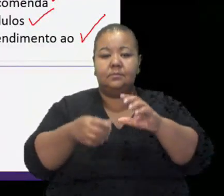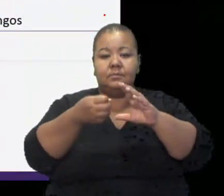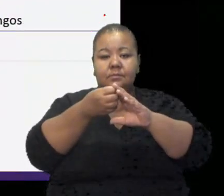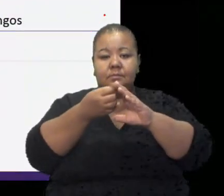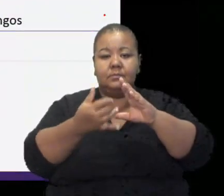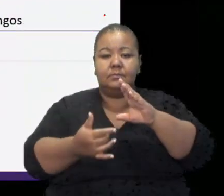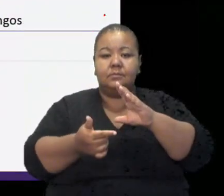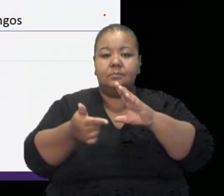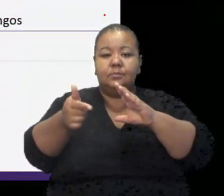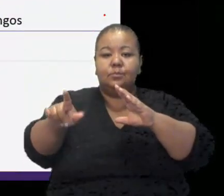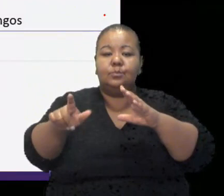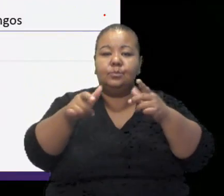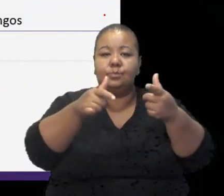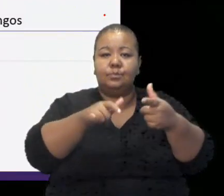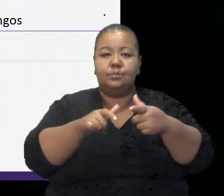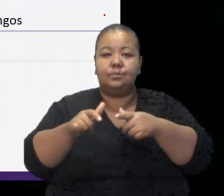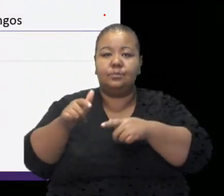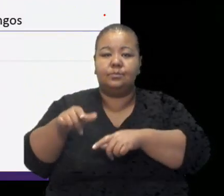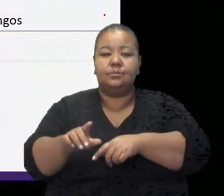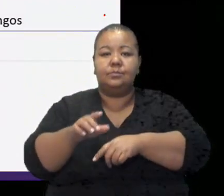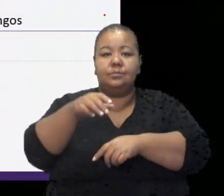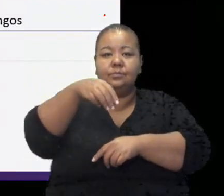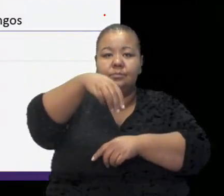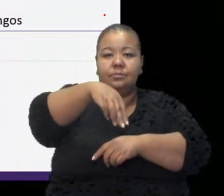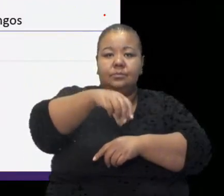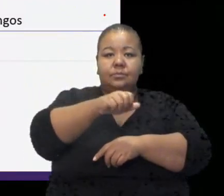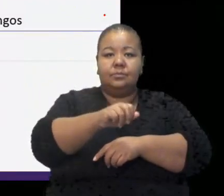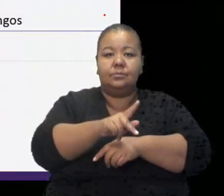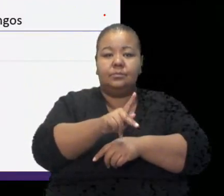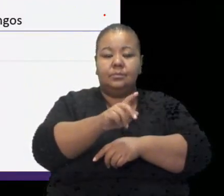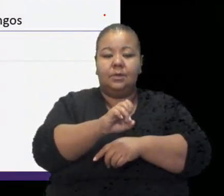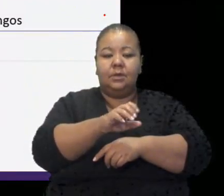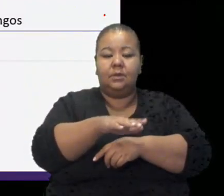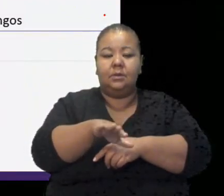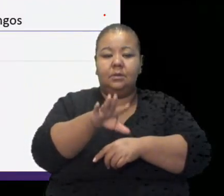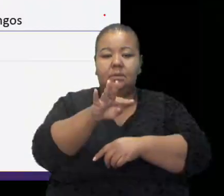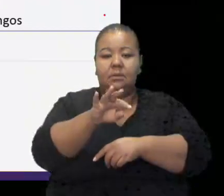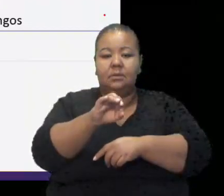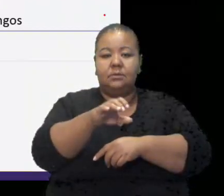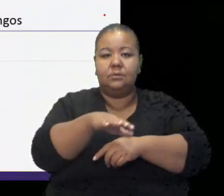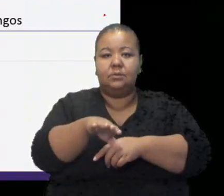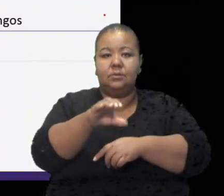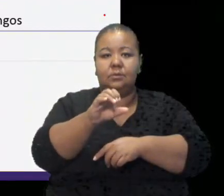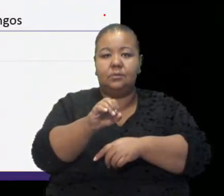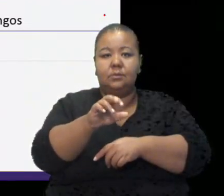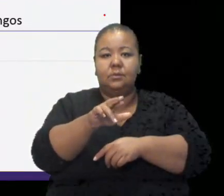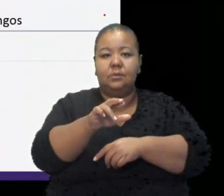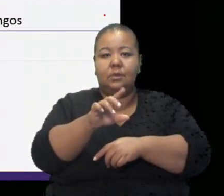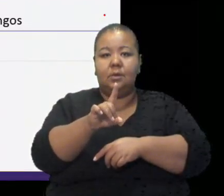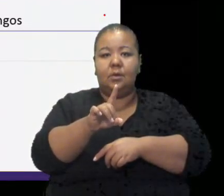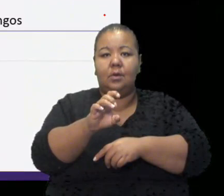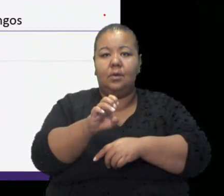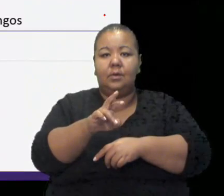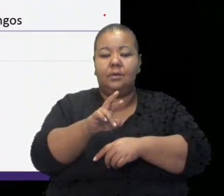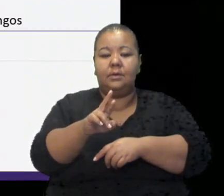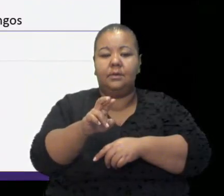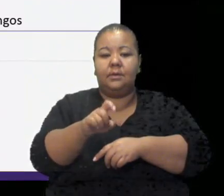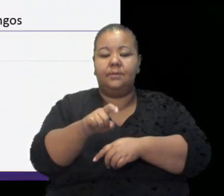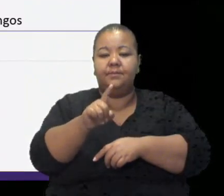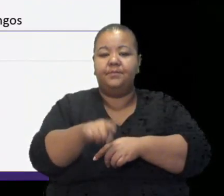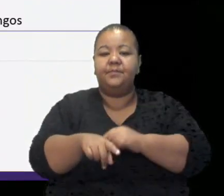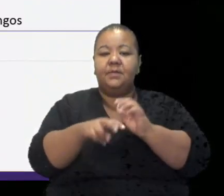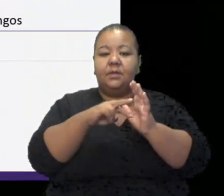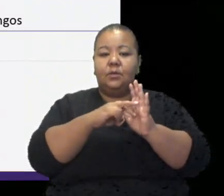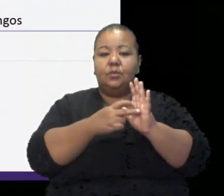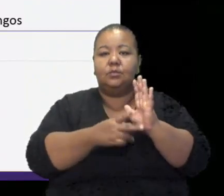características de outros ambientes o make to order, né? Que a gente usa para